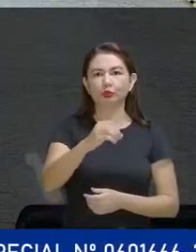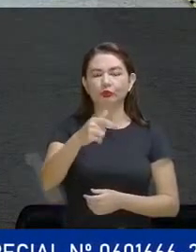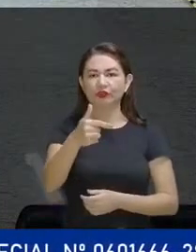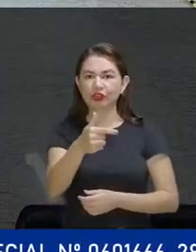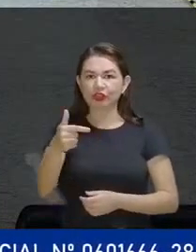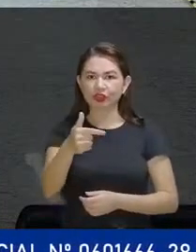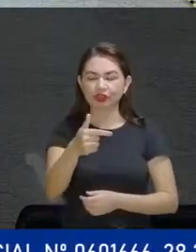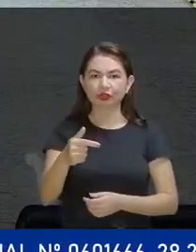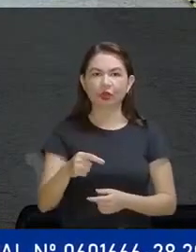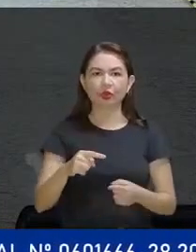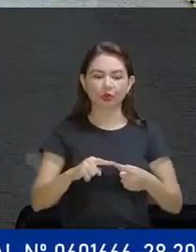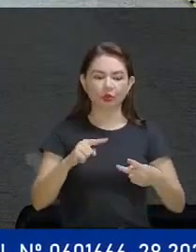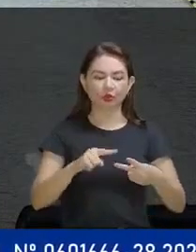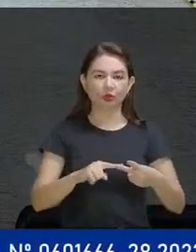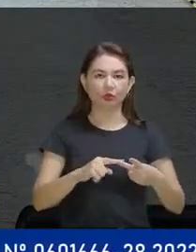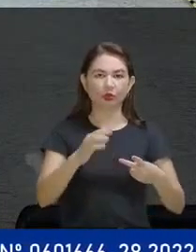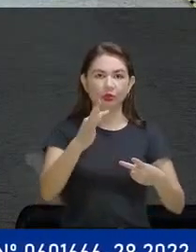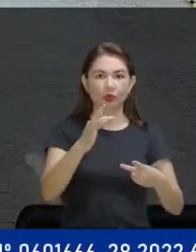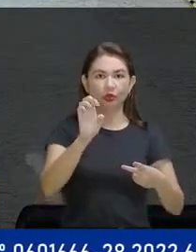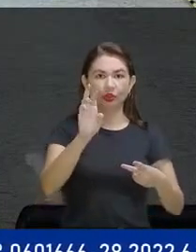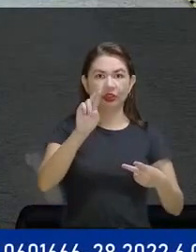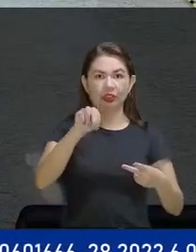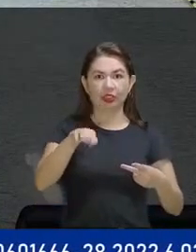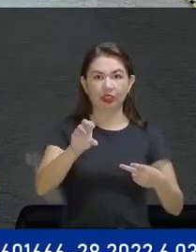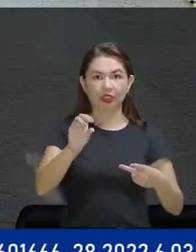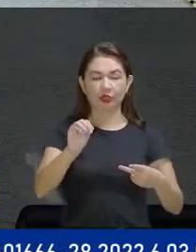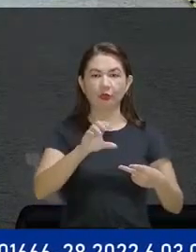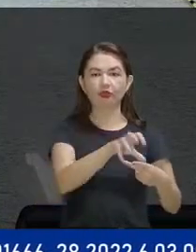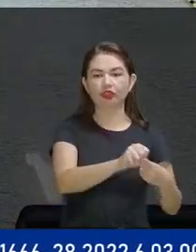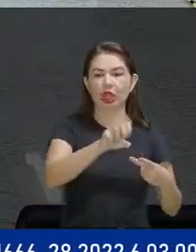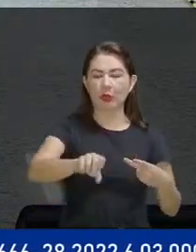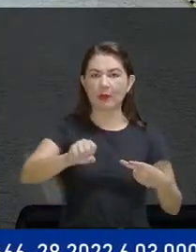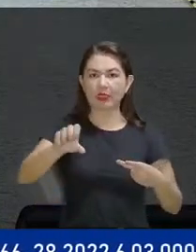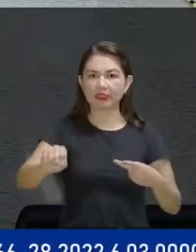68873, no termo de apreensão